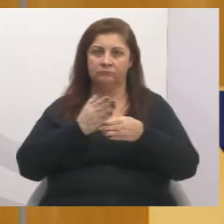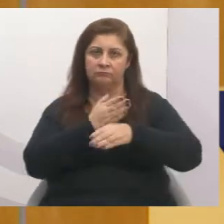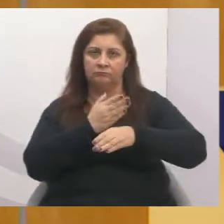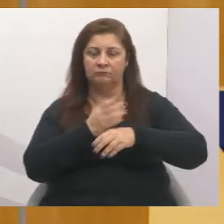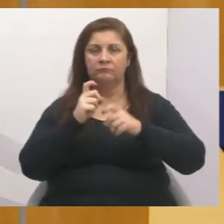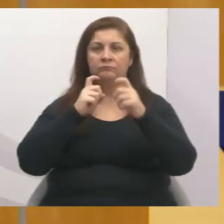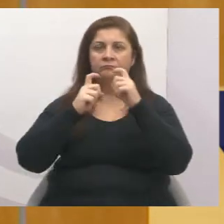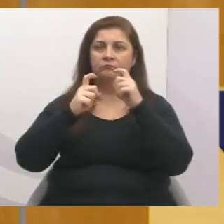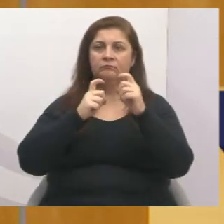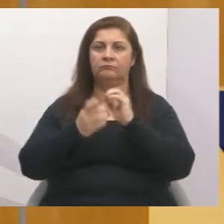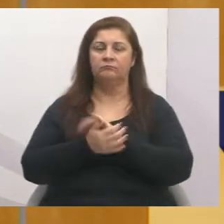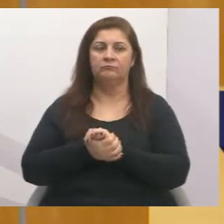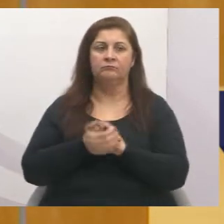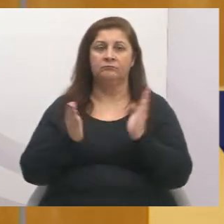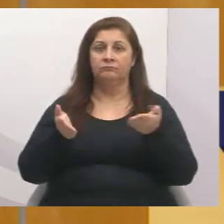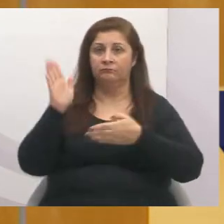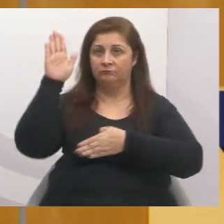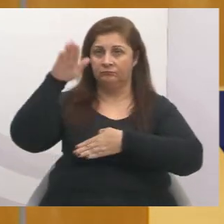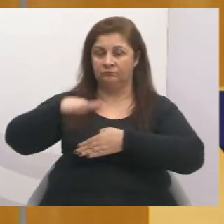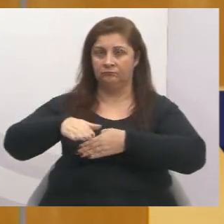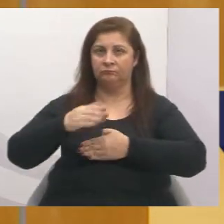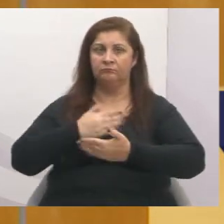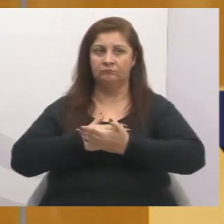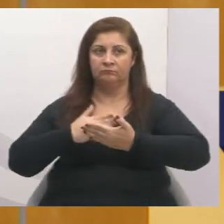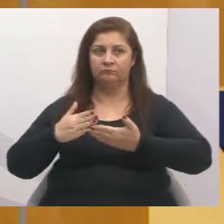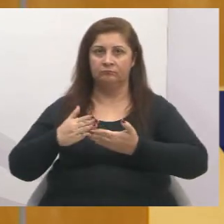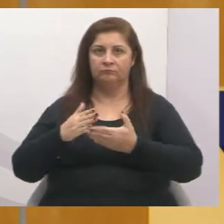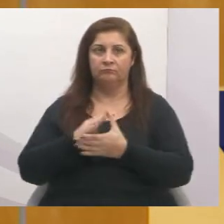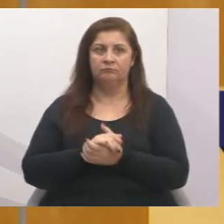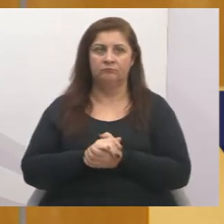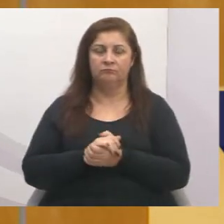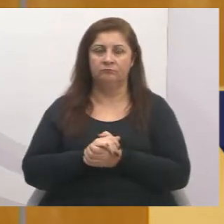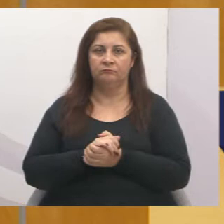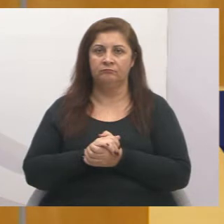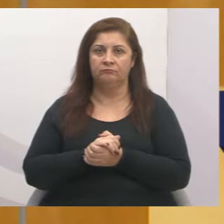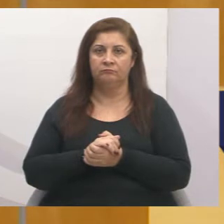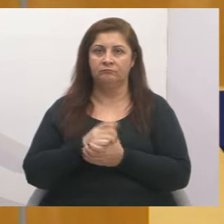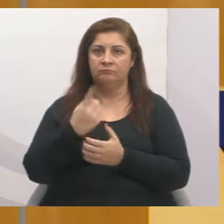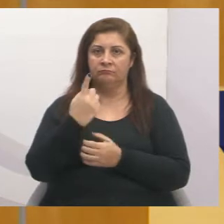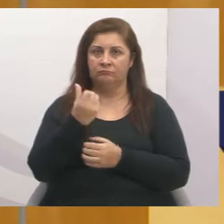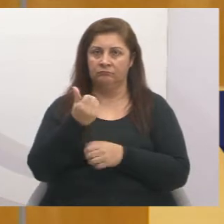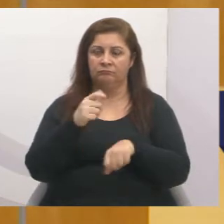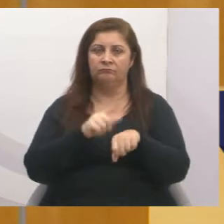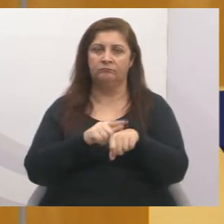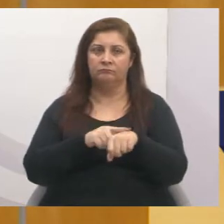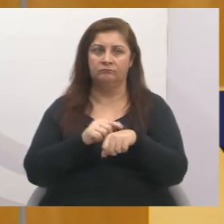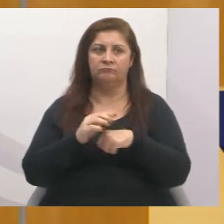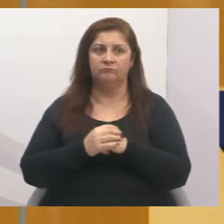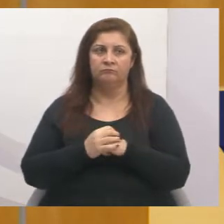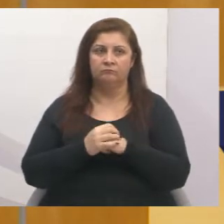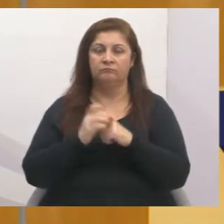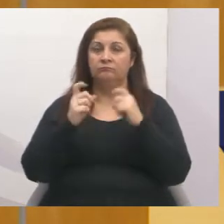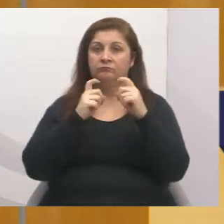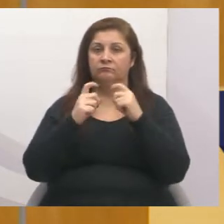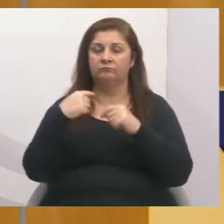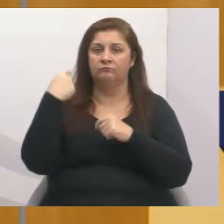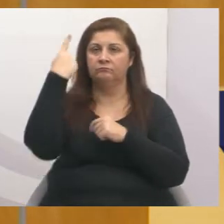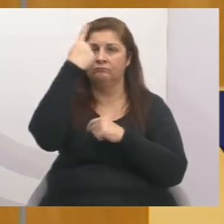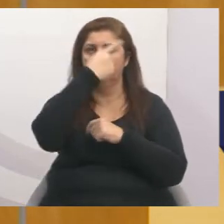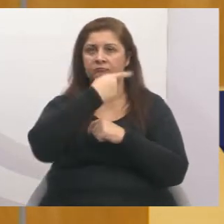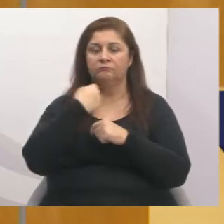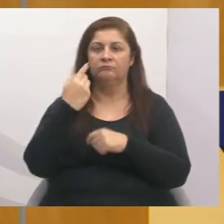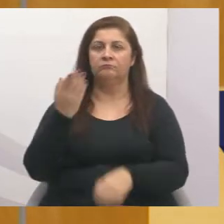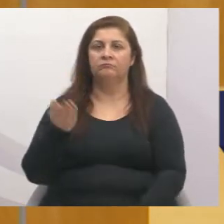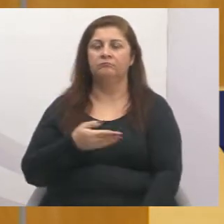nesta tarde. Nos reunimos a partir das 16 horas e uma reunião que durou 1h30, de